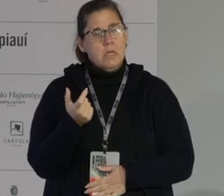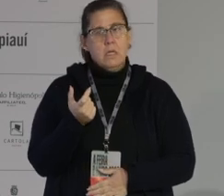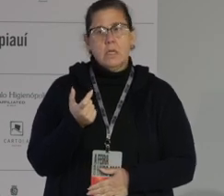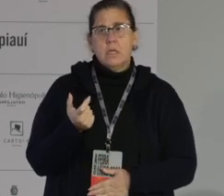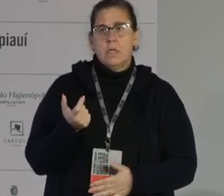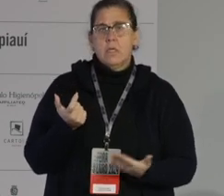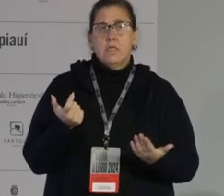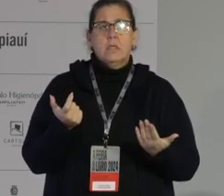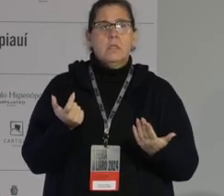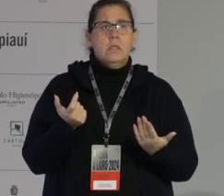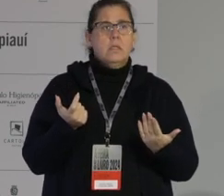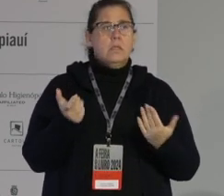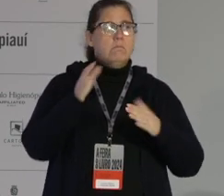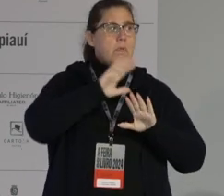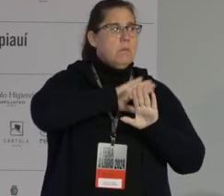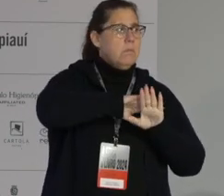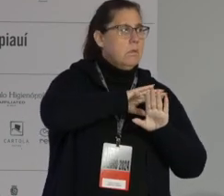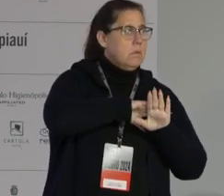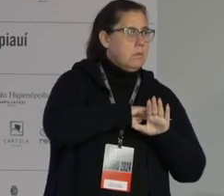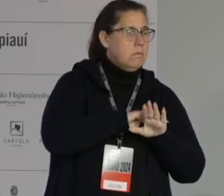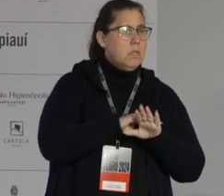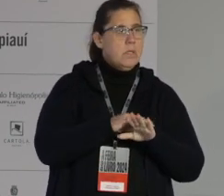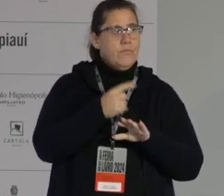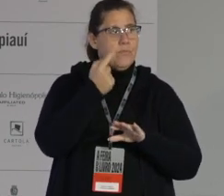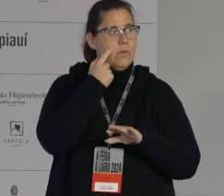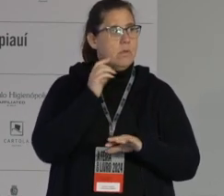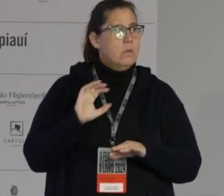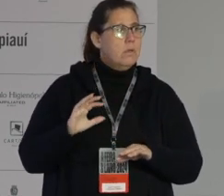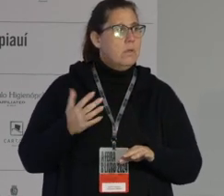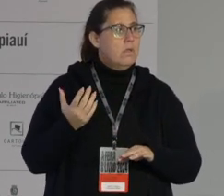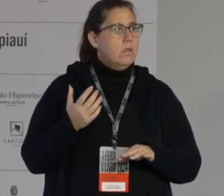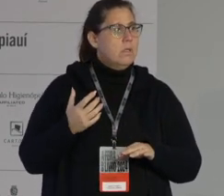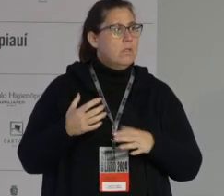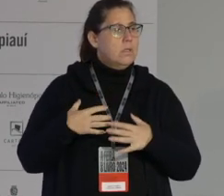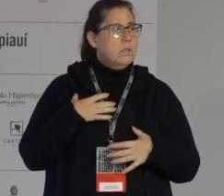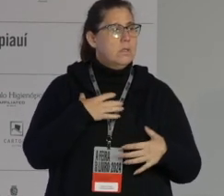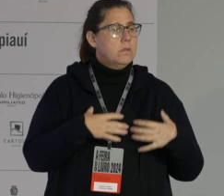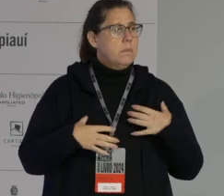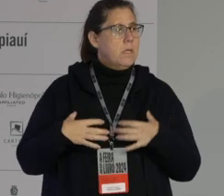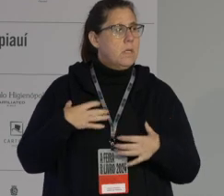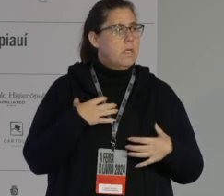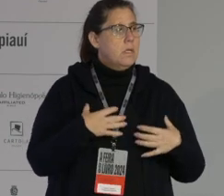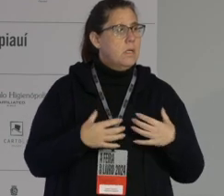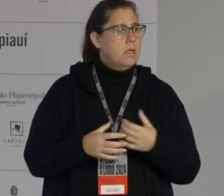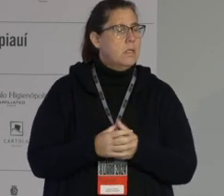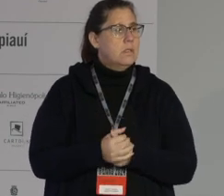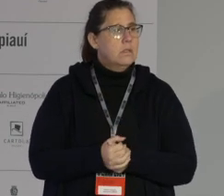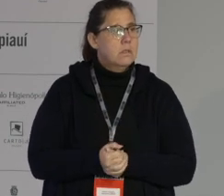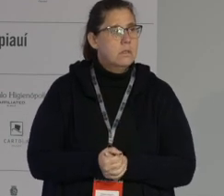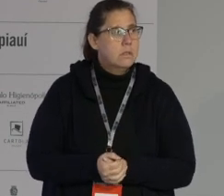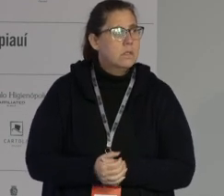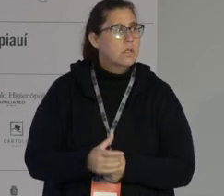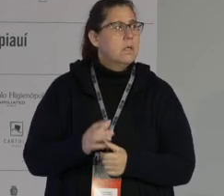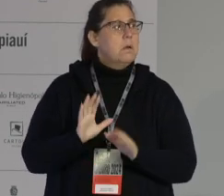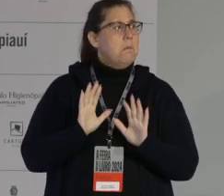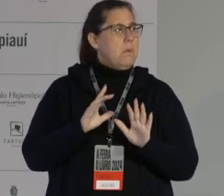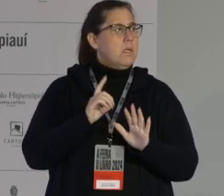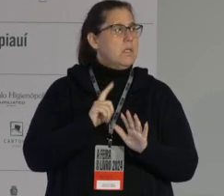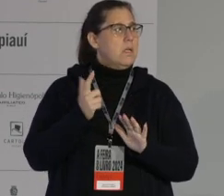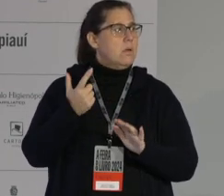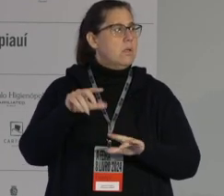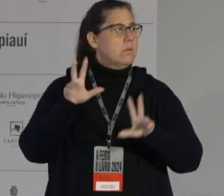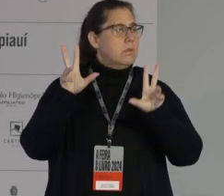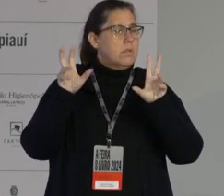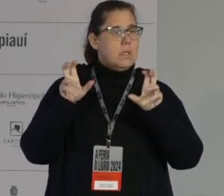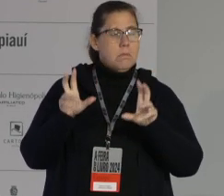se atravessando no meio de uma situação tão desesperadora, né? Mas tem outros temas, assim, tem esse tema